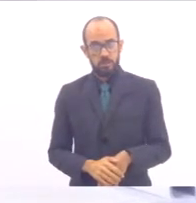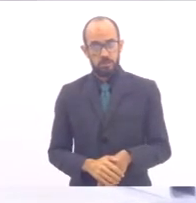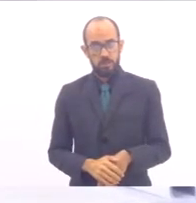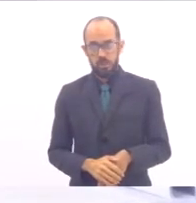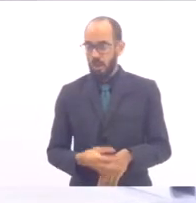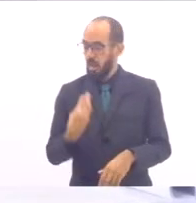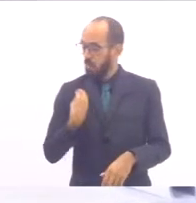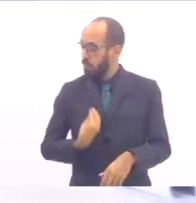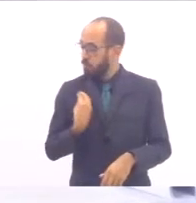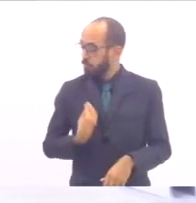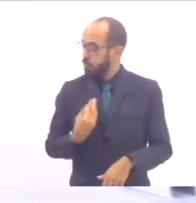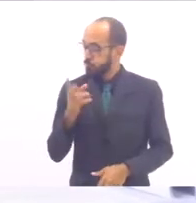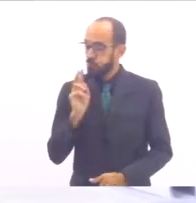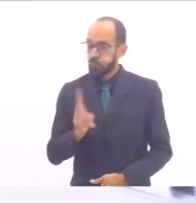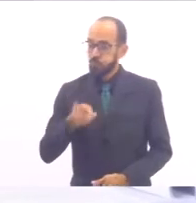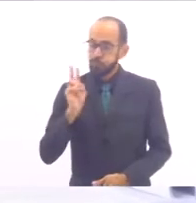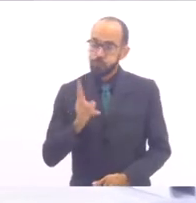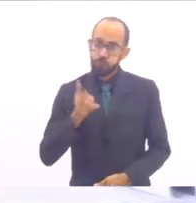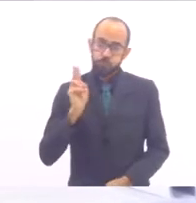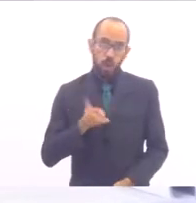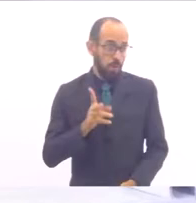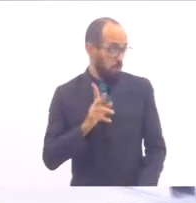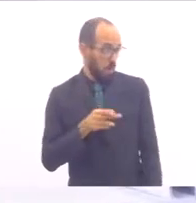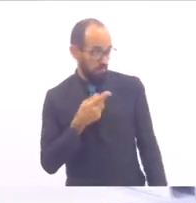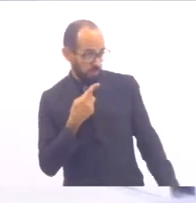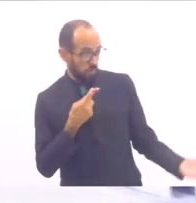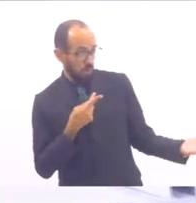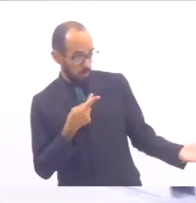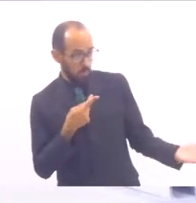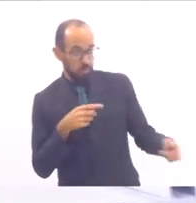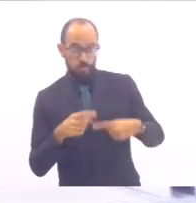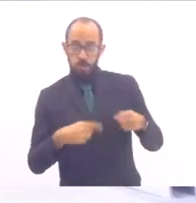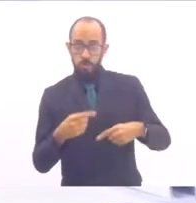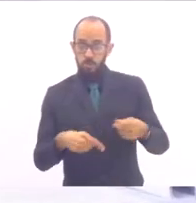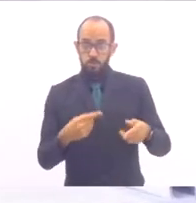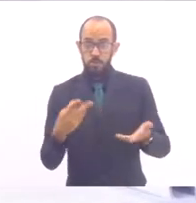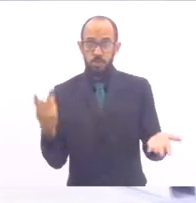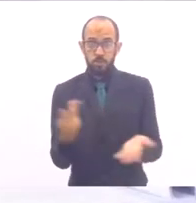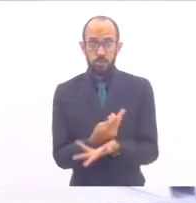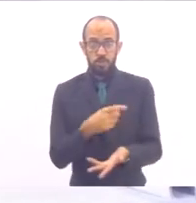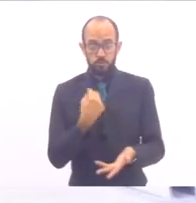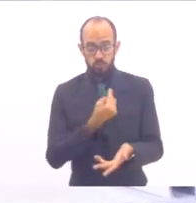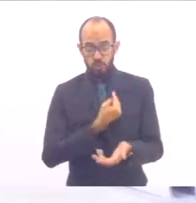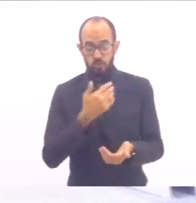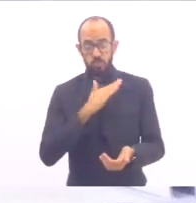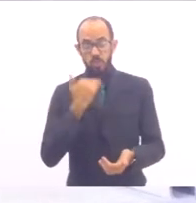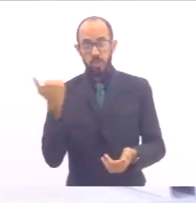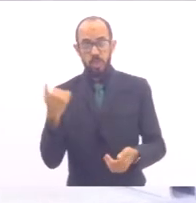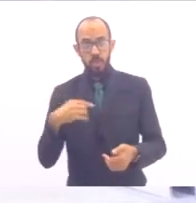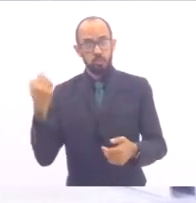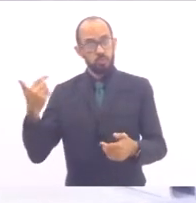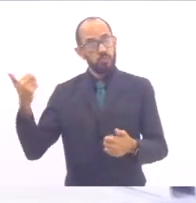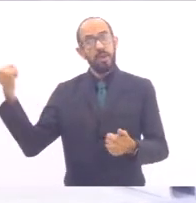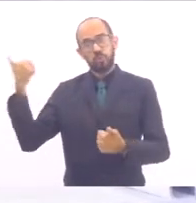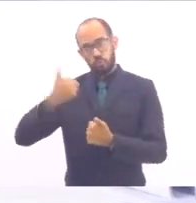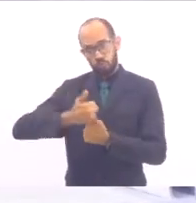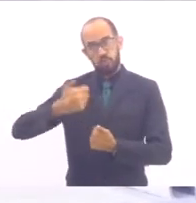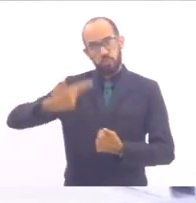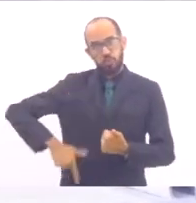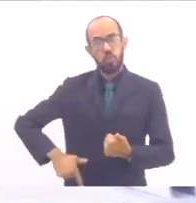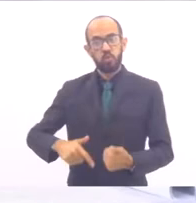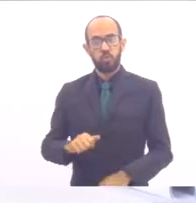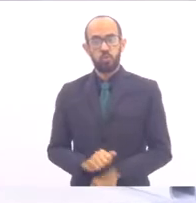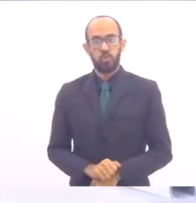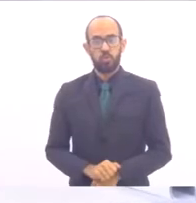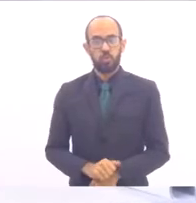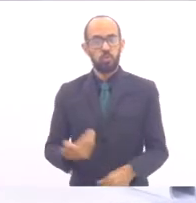vida toda. E depois, como você bem disse, daqui a pouco a gente não está mais aqui, mas outros vão continuar. Porque enquanto ela não for revogada, essas